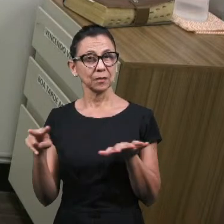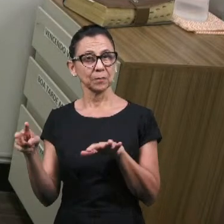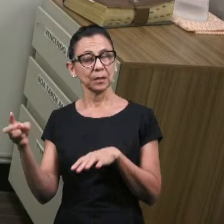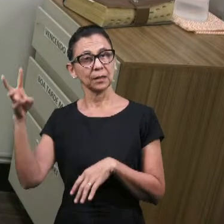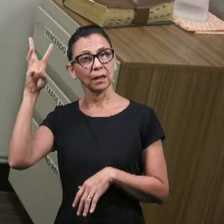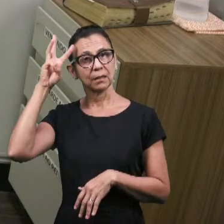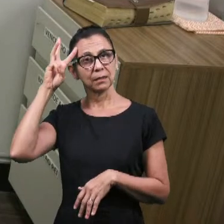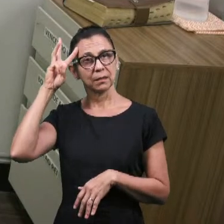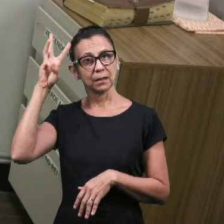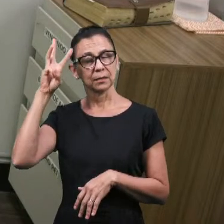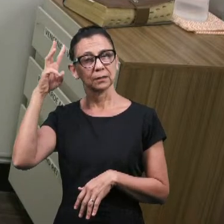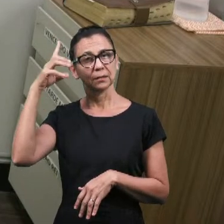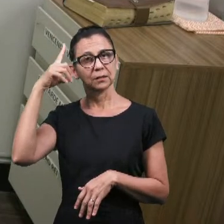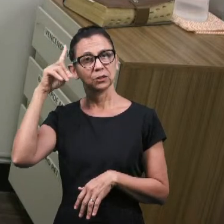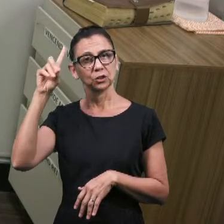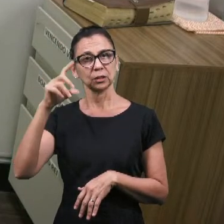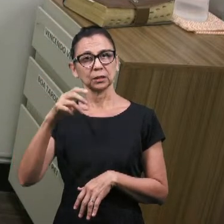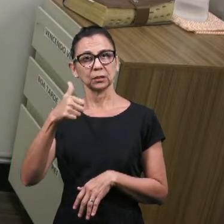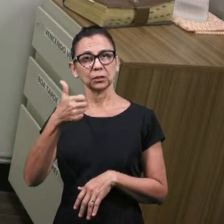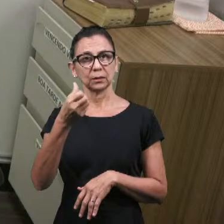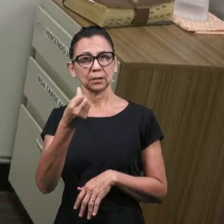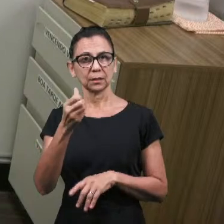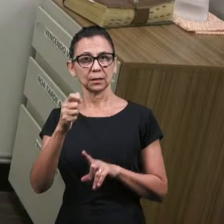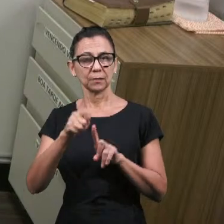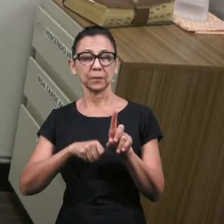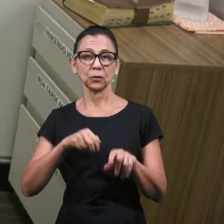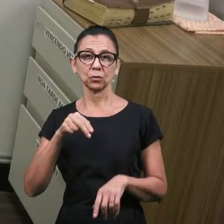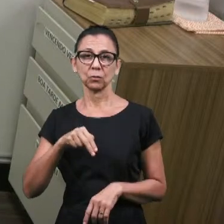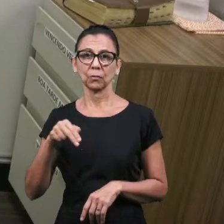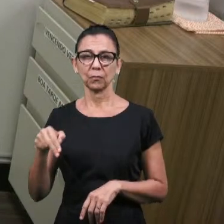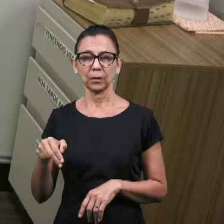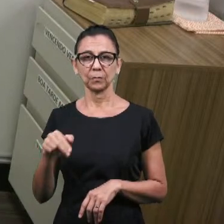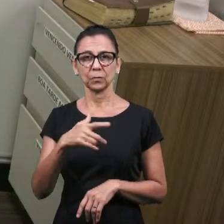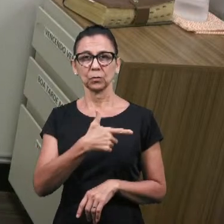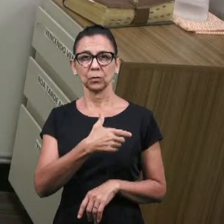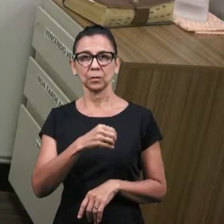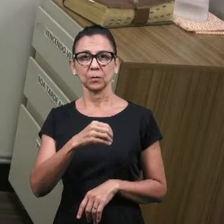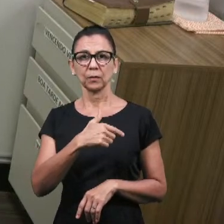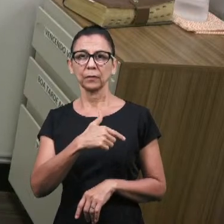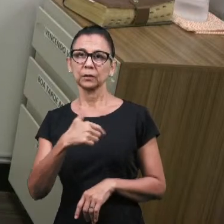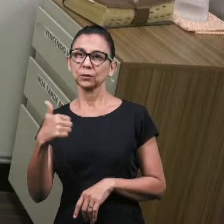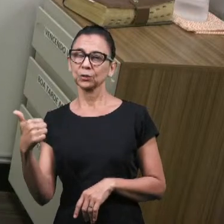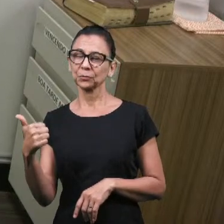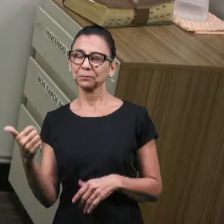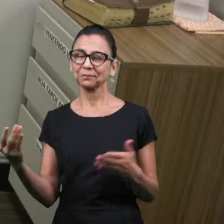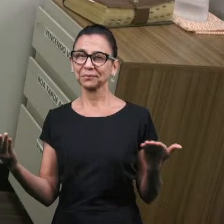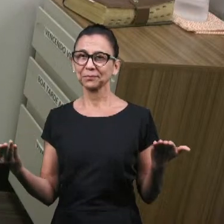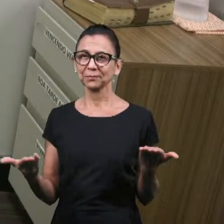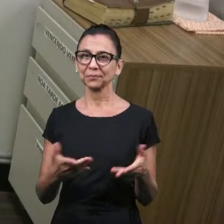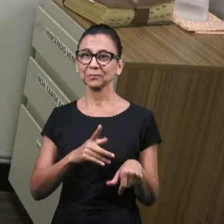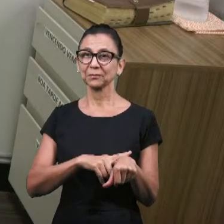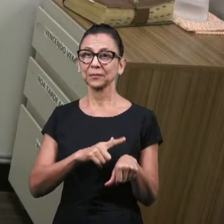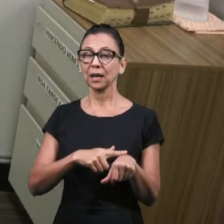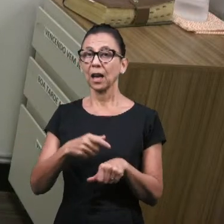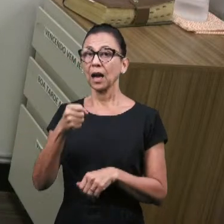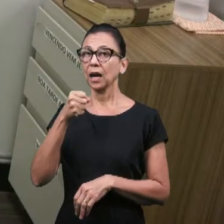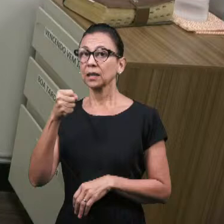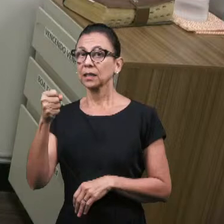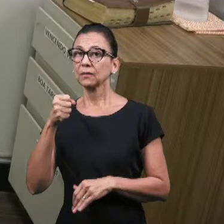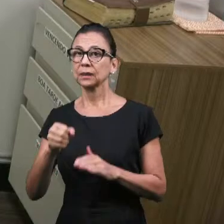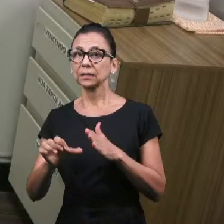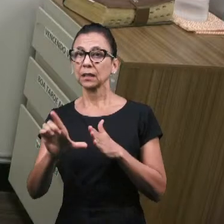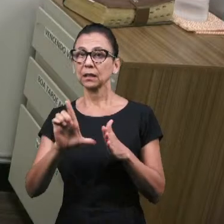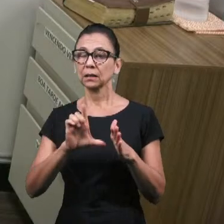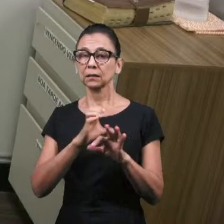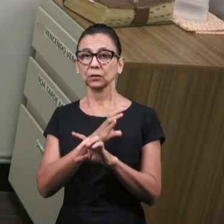hoje Dezesseis de Novembro 2021 nós estamos chegando para o nosso para culto um momento que antecede o